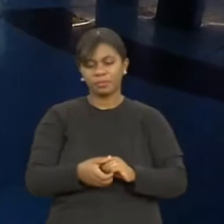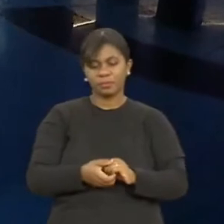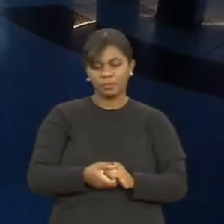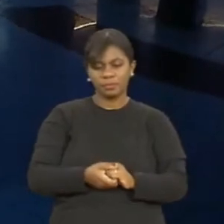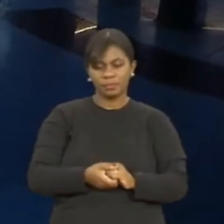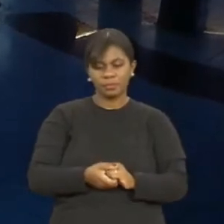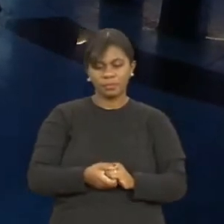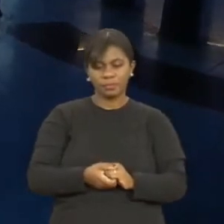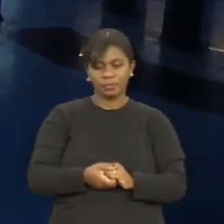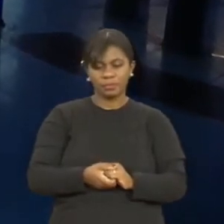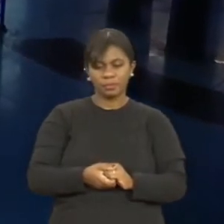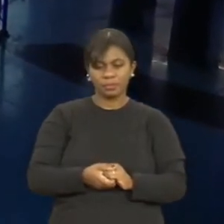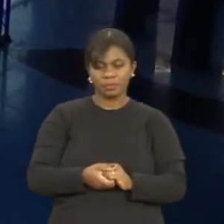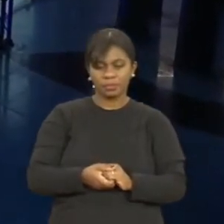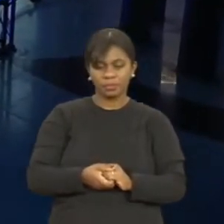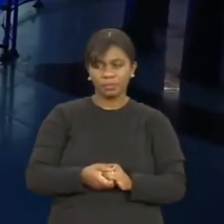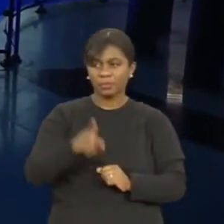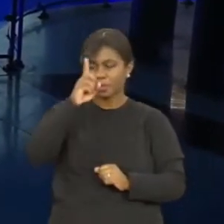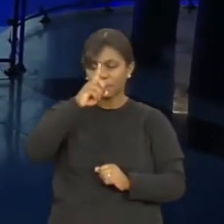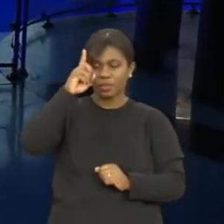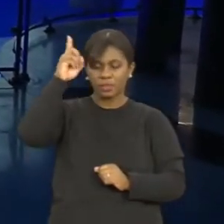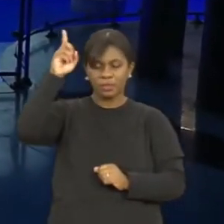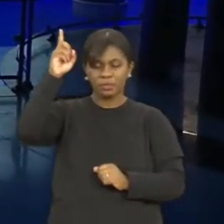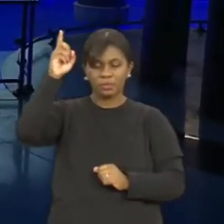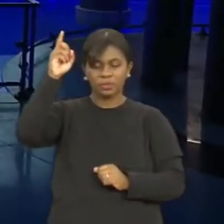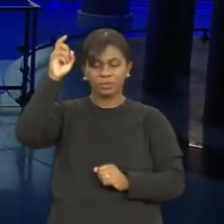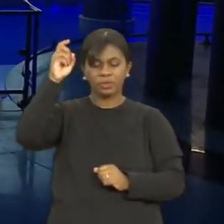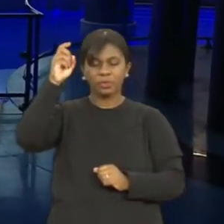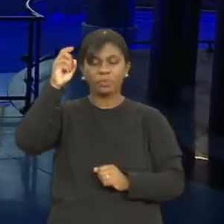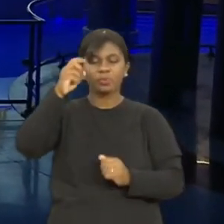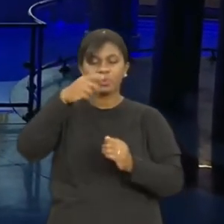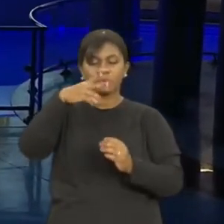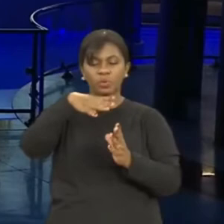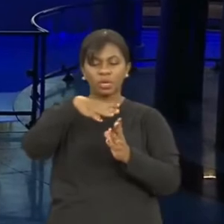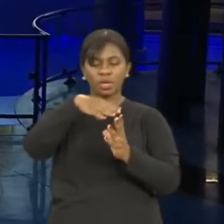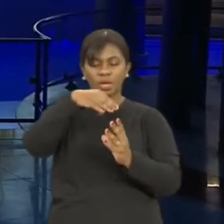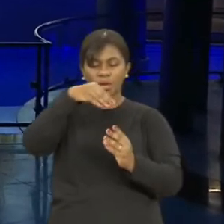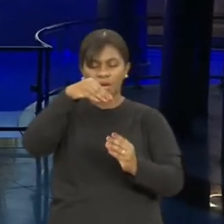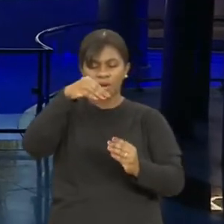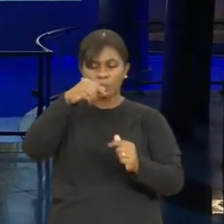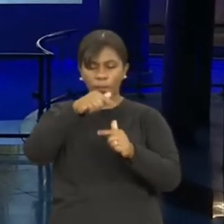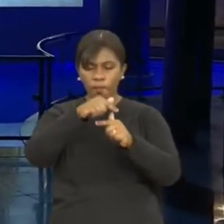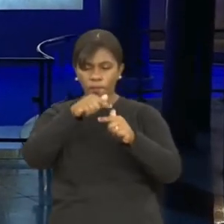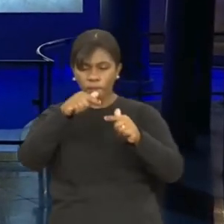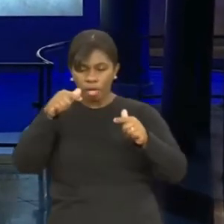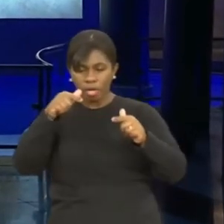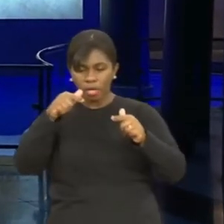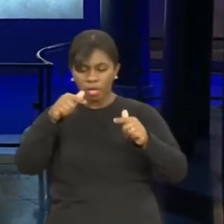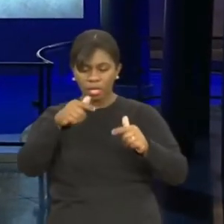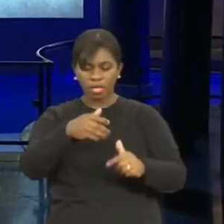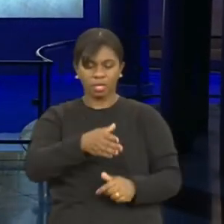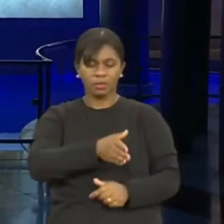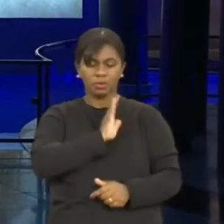Ele tira a sequidão da sua alma, as tristezas do teu coração.